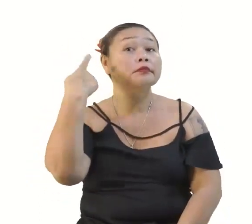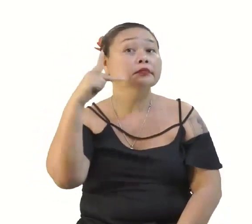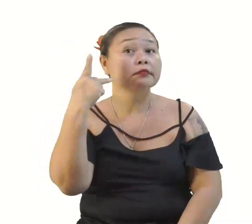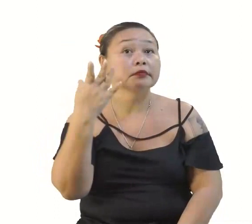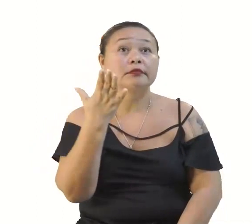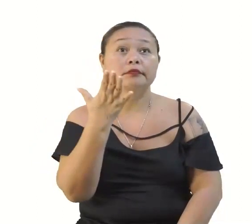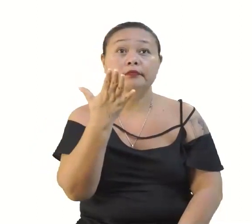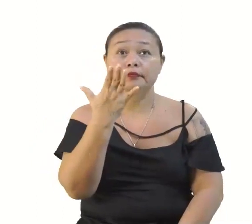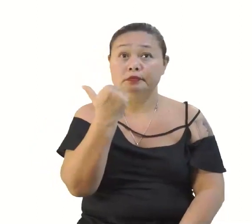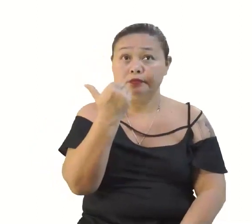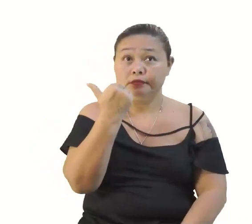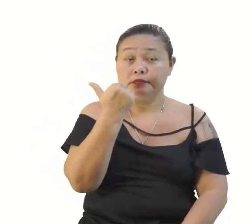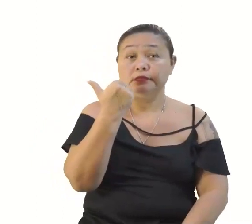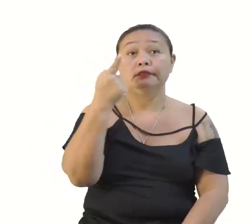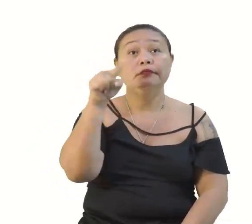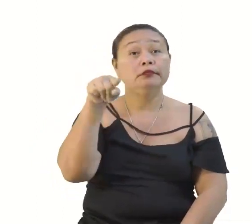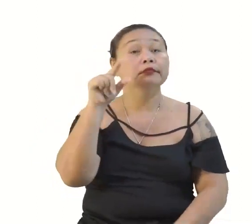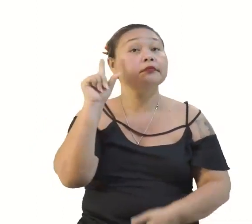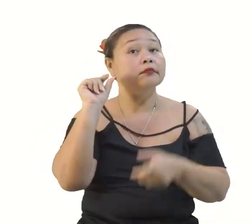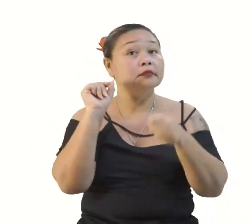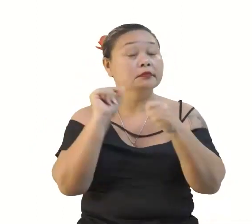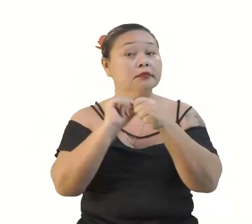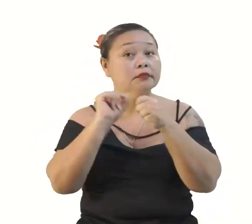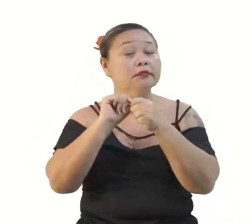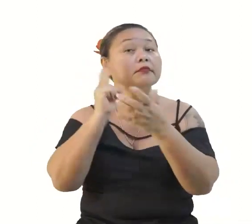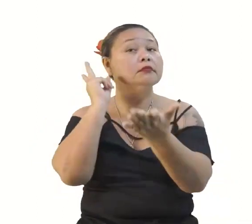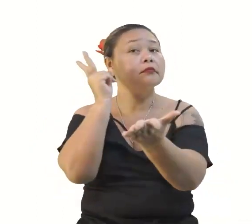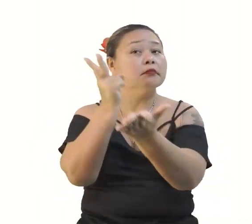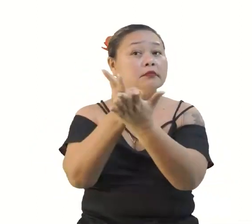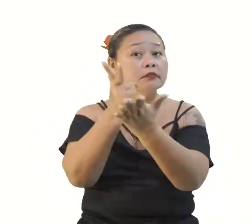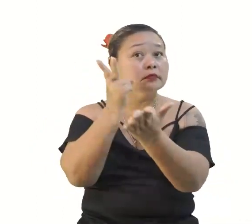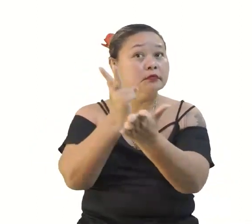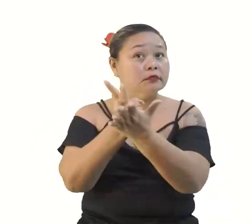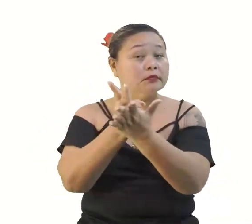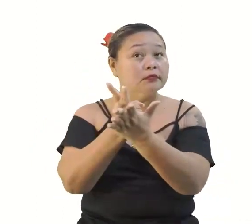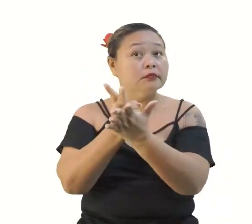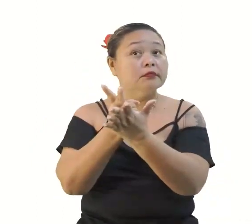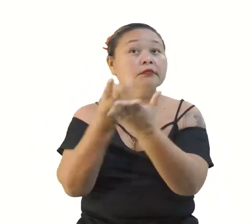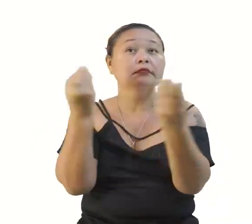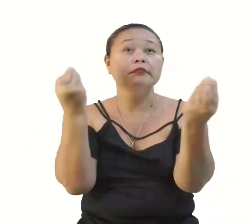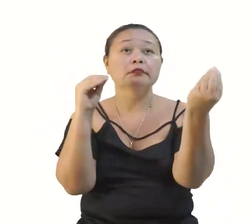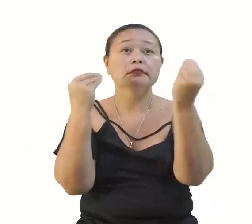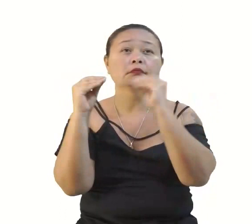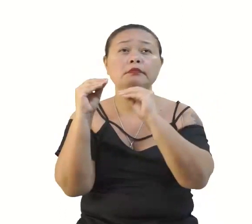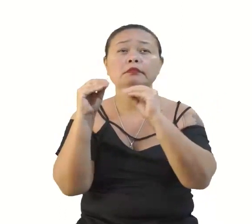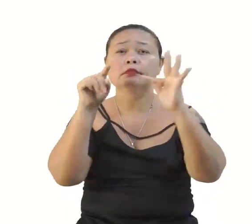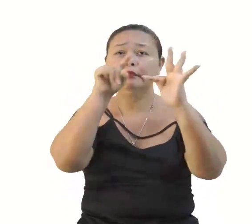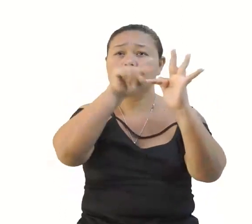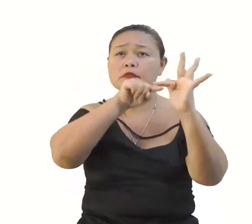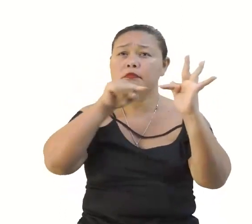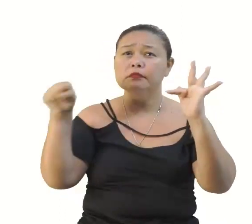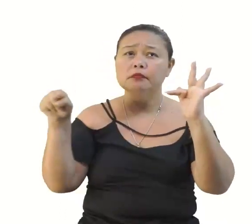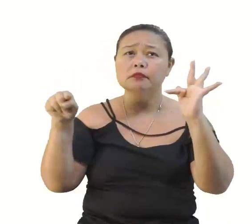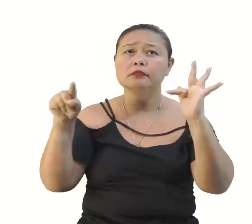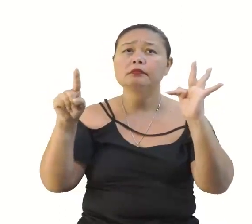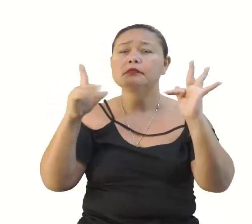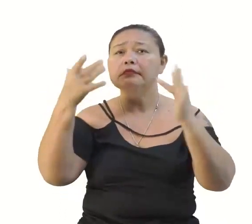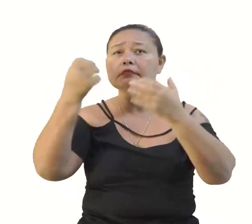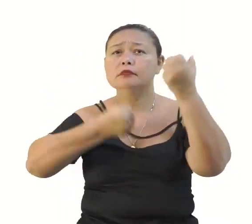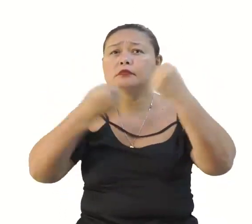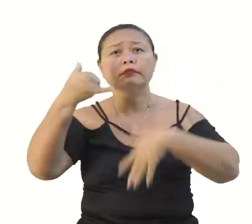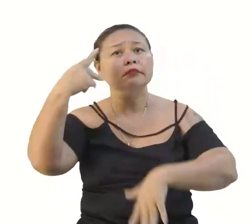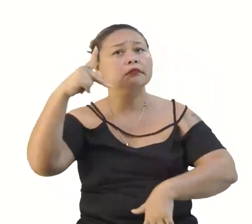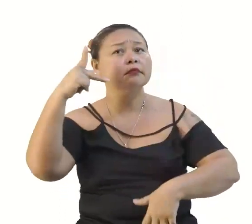sua alimentação, essa produção é constante. Monte uma função para a produção de leite